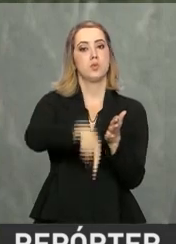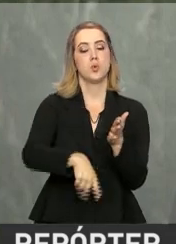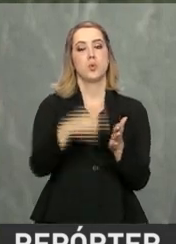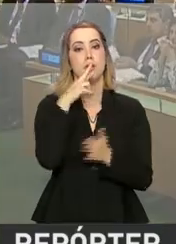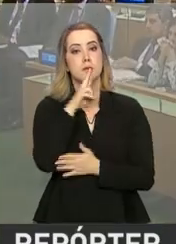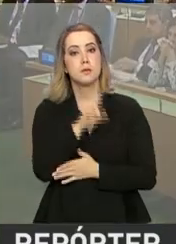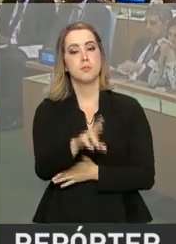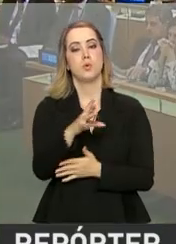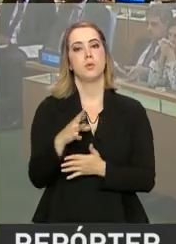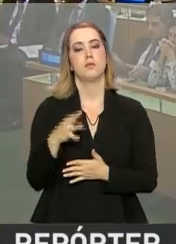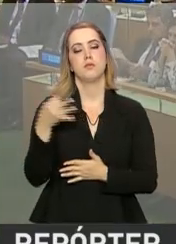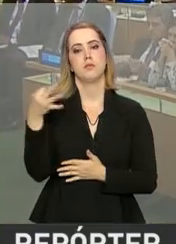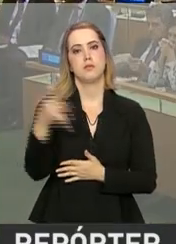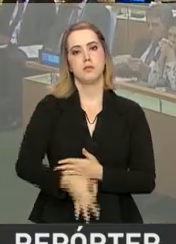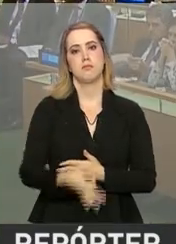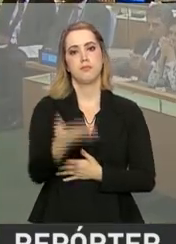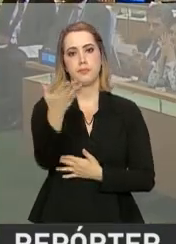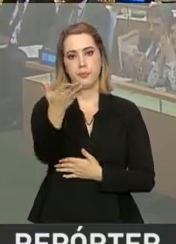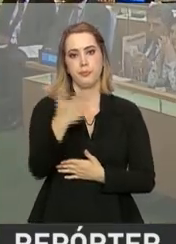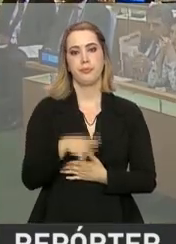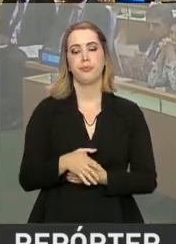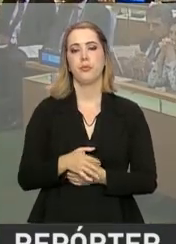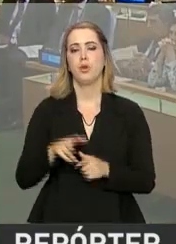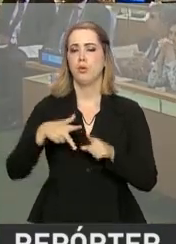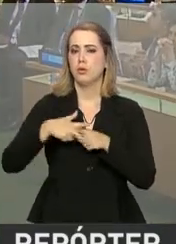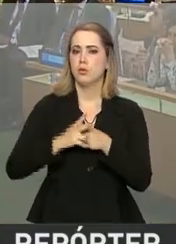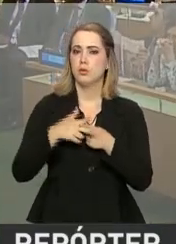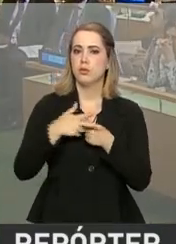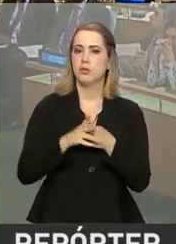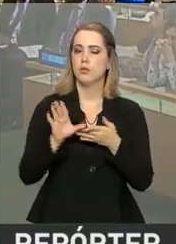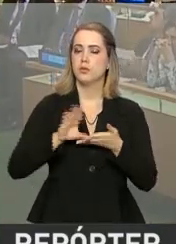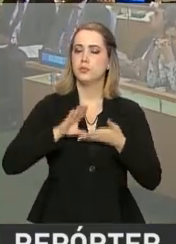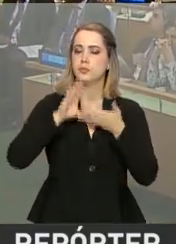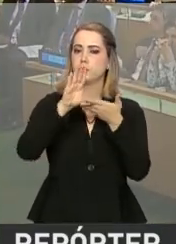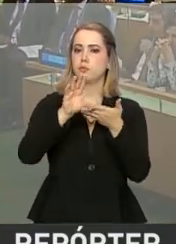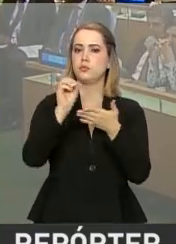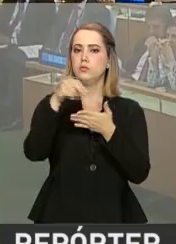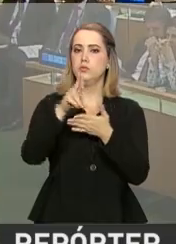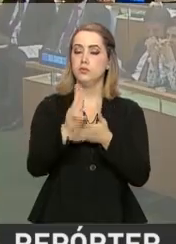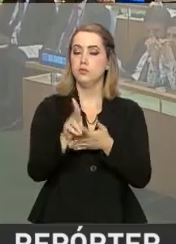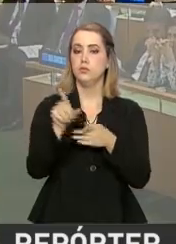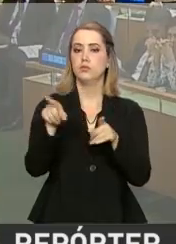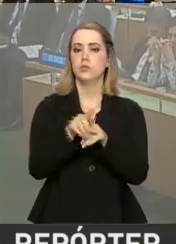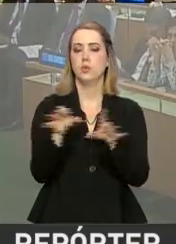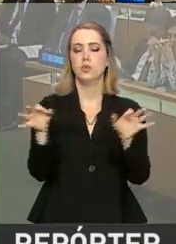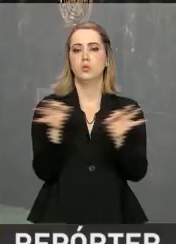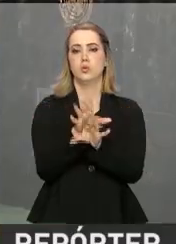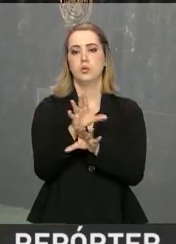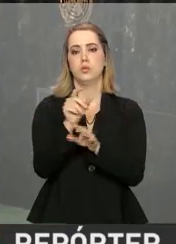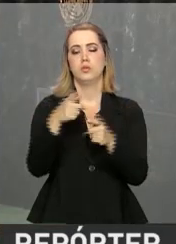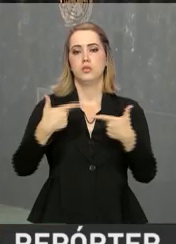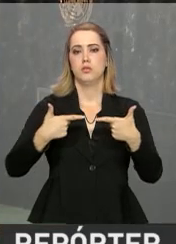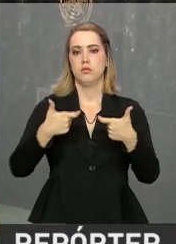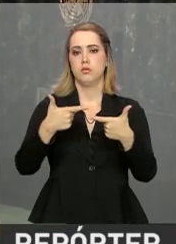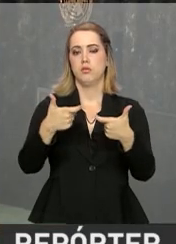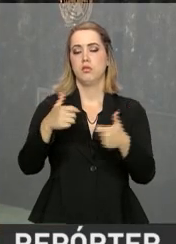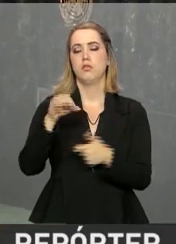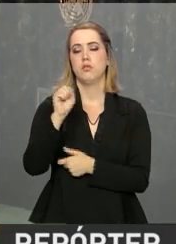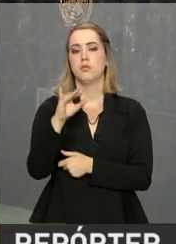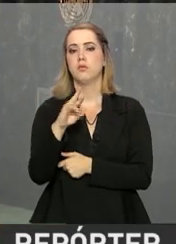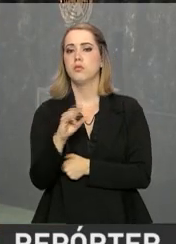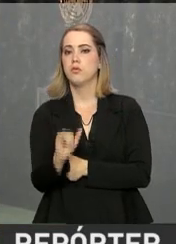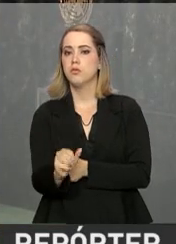para a reforma do conselho de segurança da onu o fim da guerra das ilhas ea criação de um estado da palestina também foram temas abordados